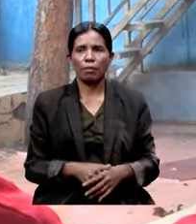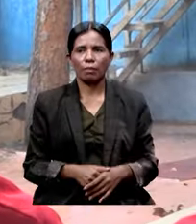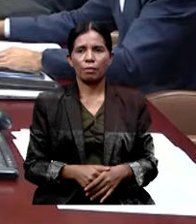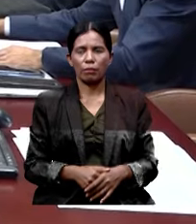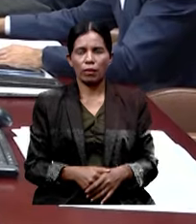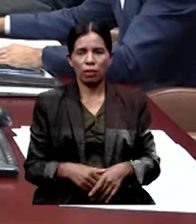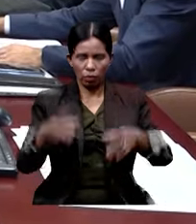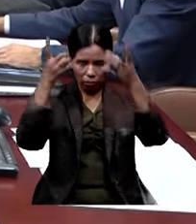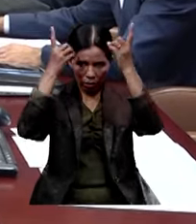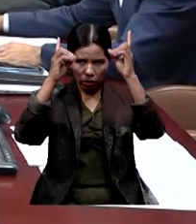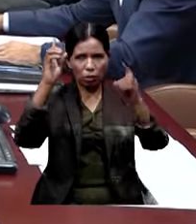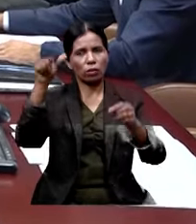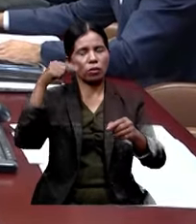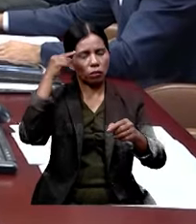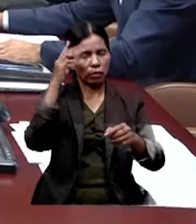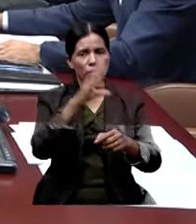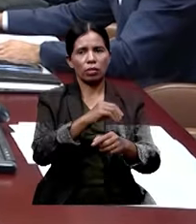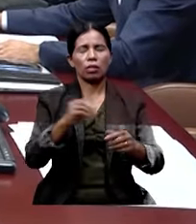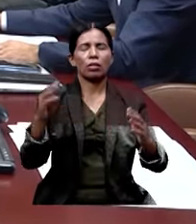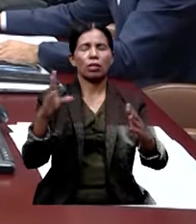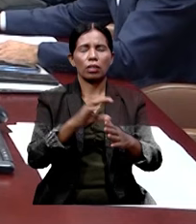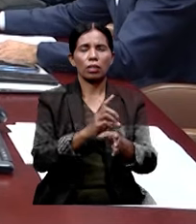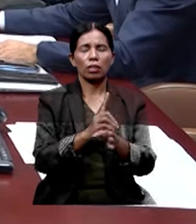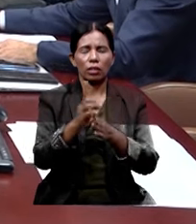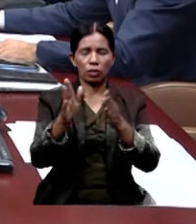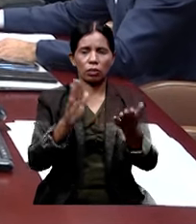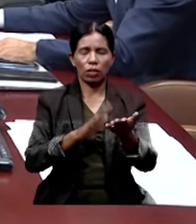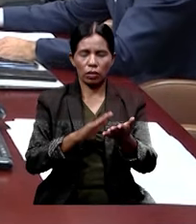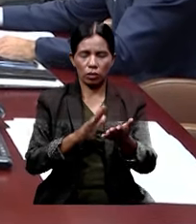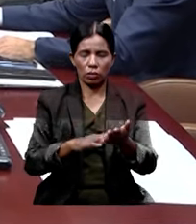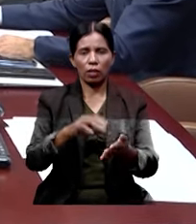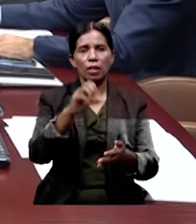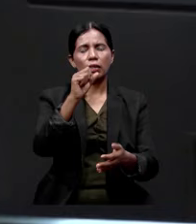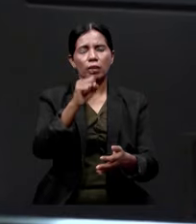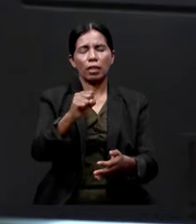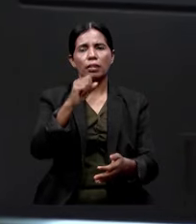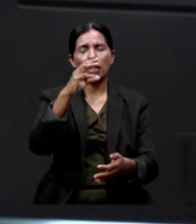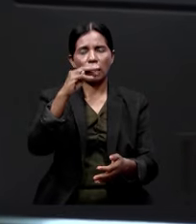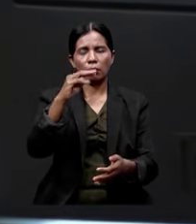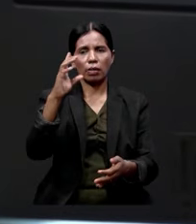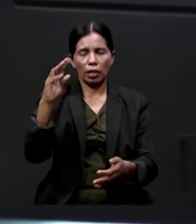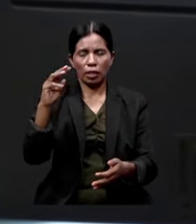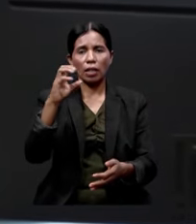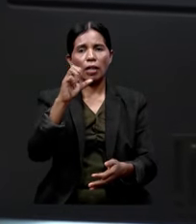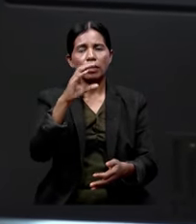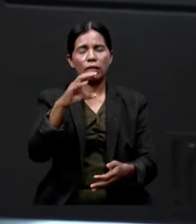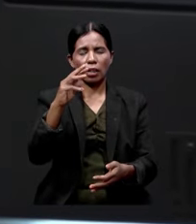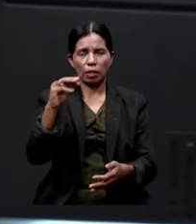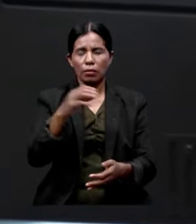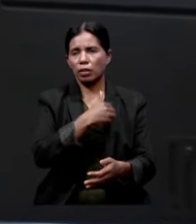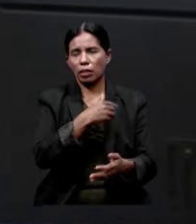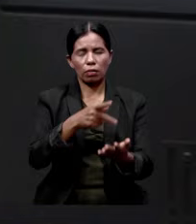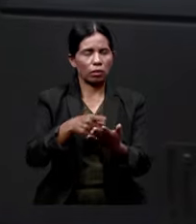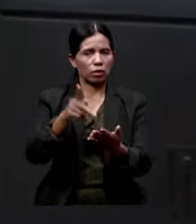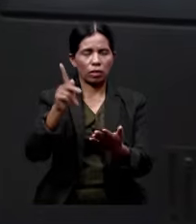A decisão do governo Nianê, fundadora da Escola Colégio São Miguel Arcanjo, ameaça selo o governo da CIA para tribunal, também se dá o selo